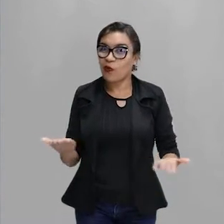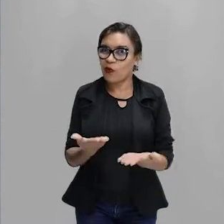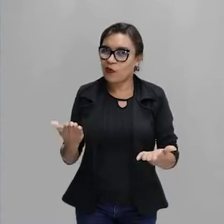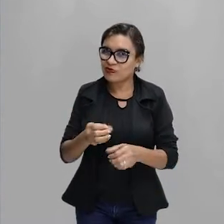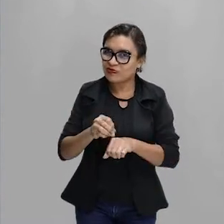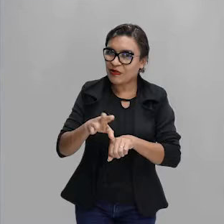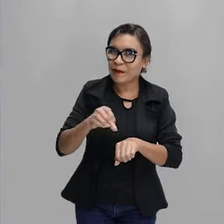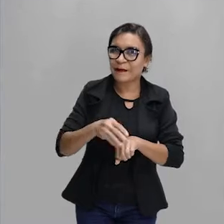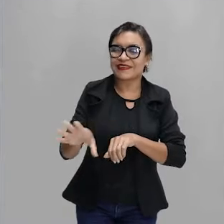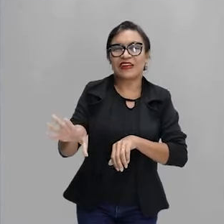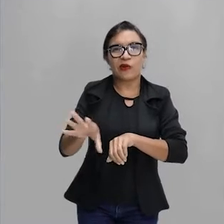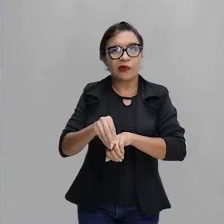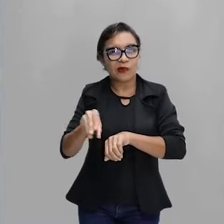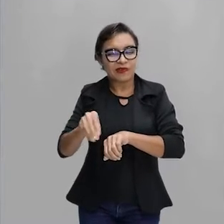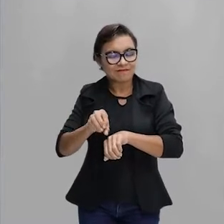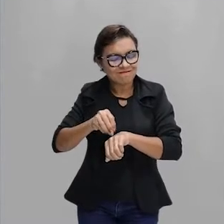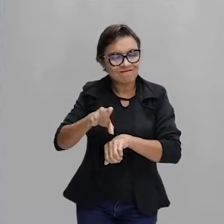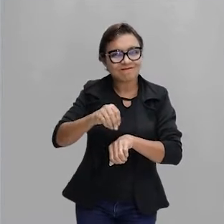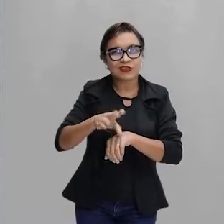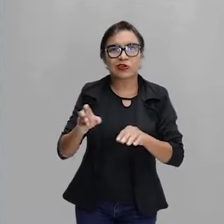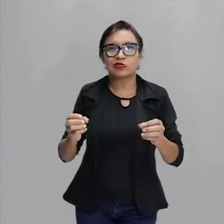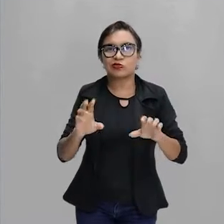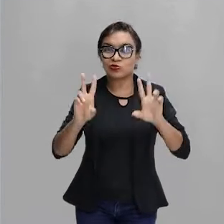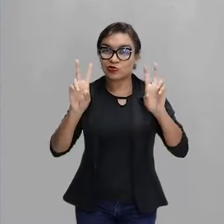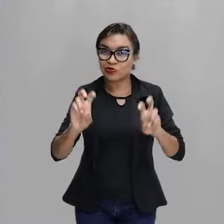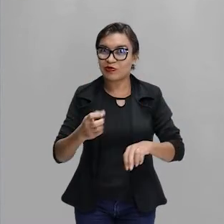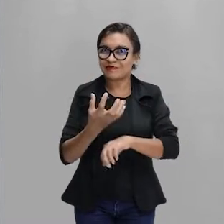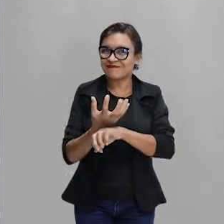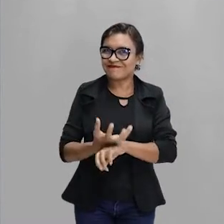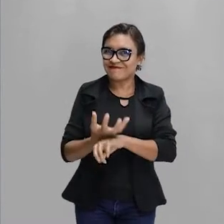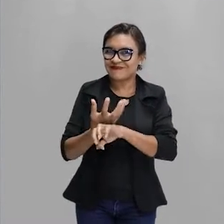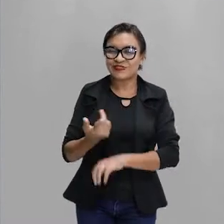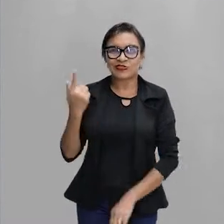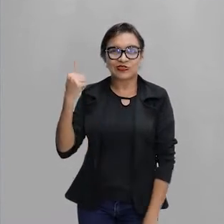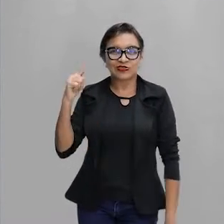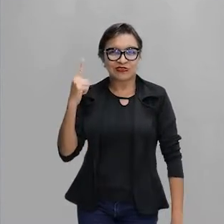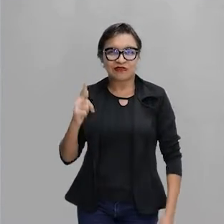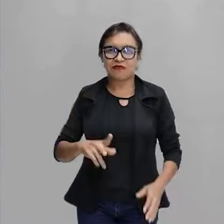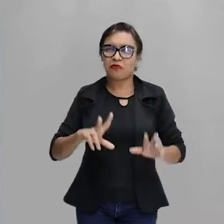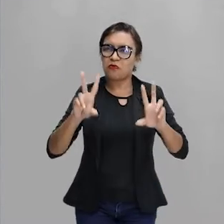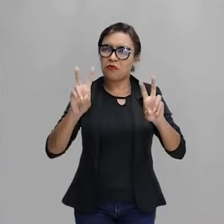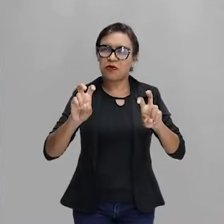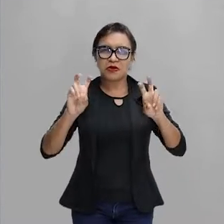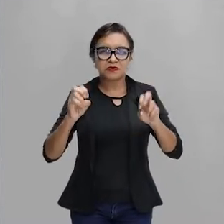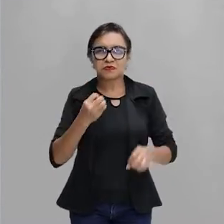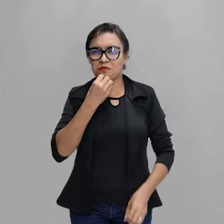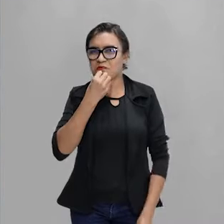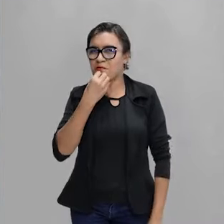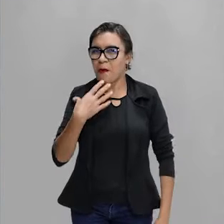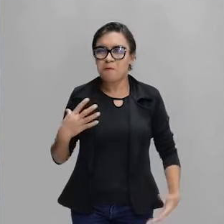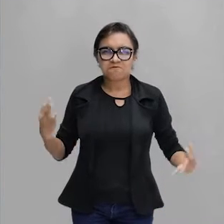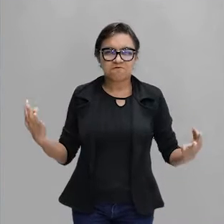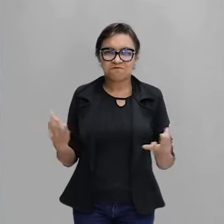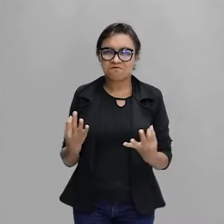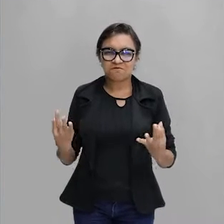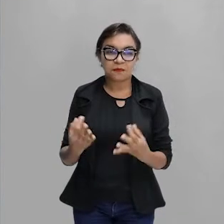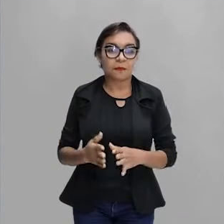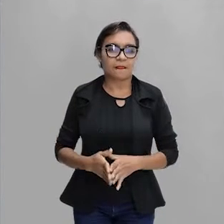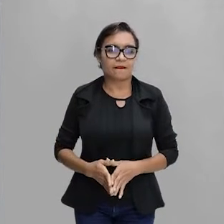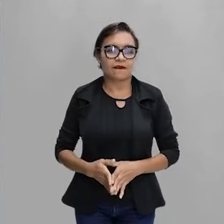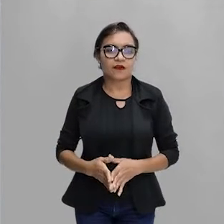da geografia, tá? Acerca de um assunto massa do nosso cotidiano, tá? Que é